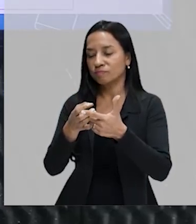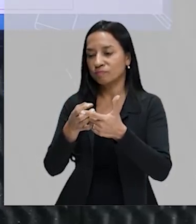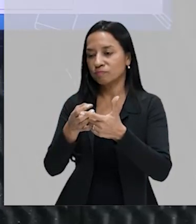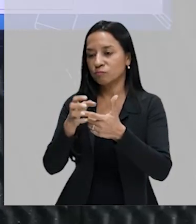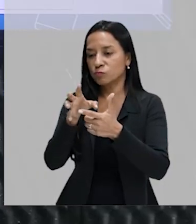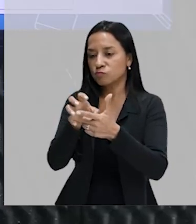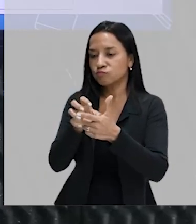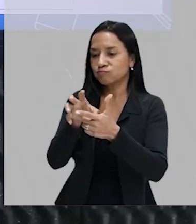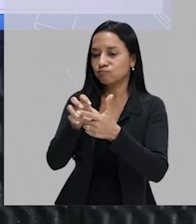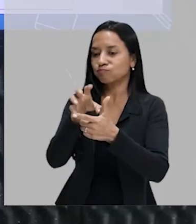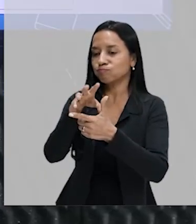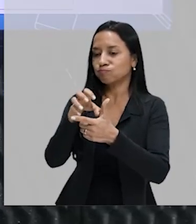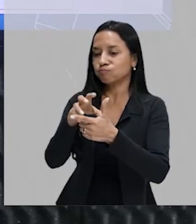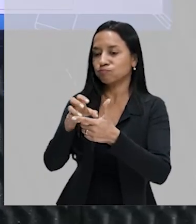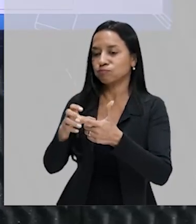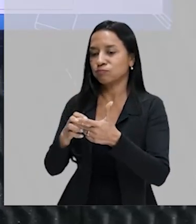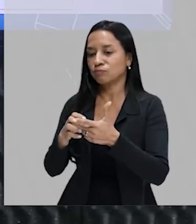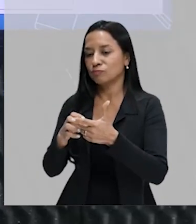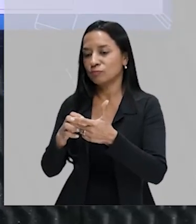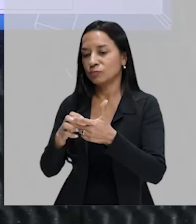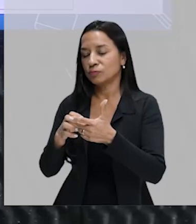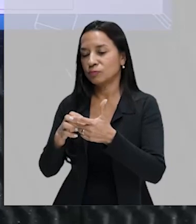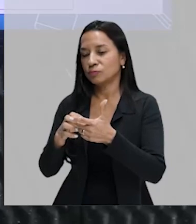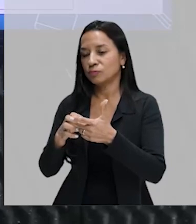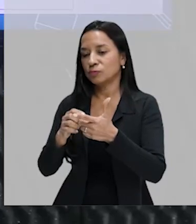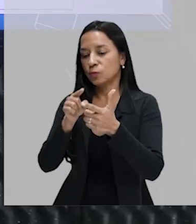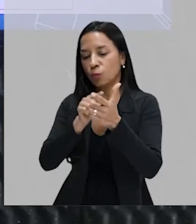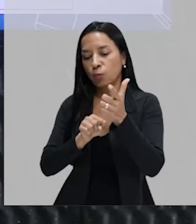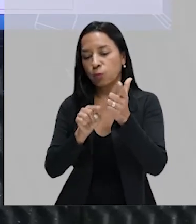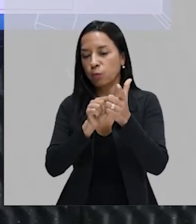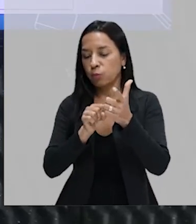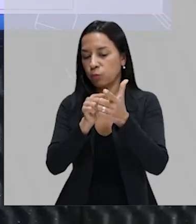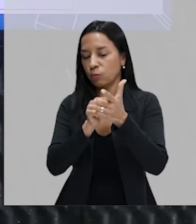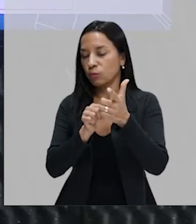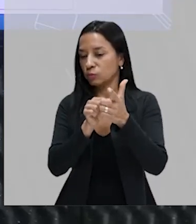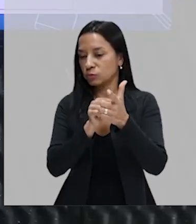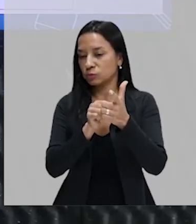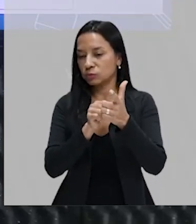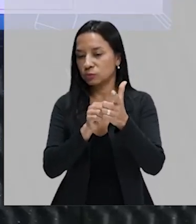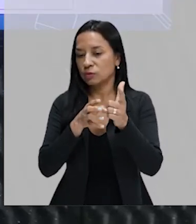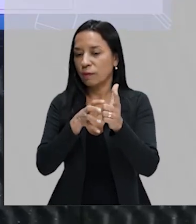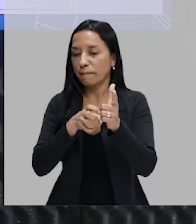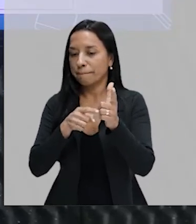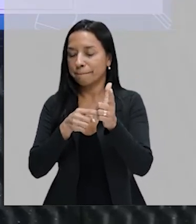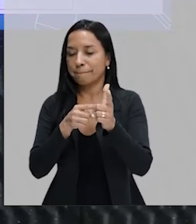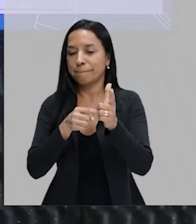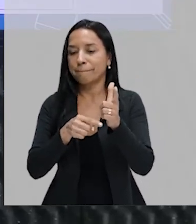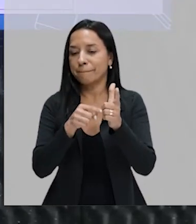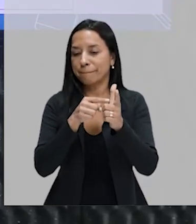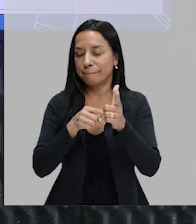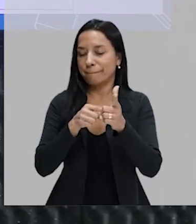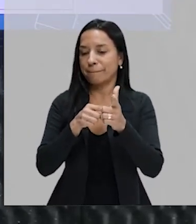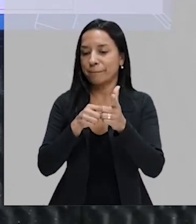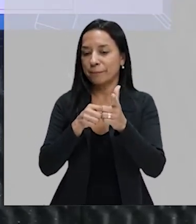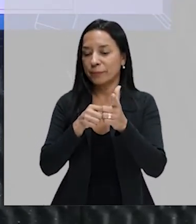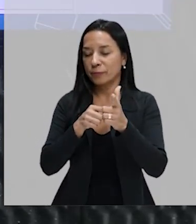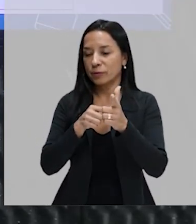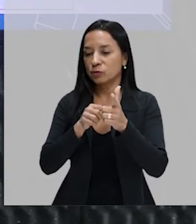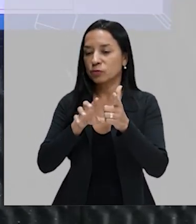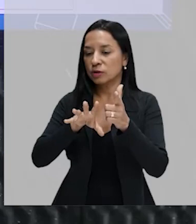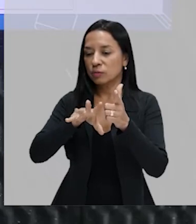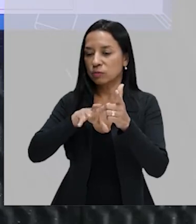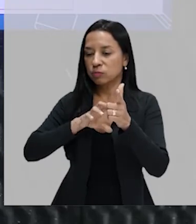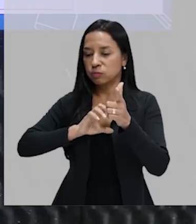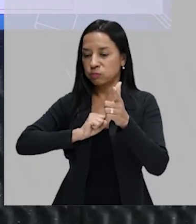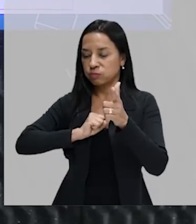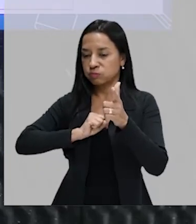considerado o músculo do esfíncter, né, que é um músculo que controla principalmente o fechamento